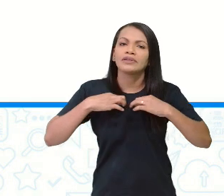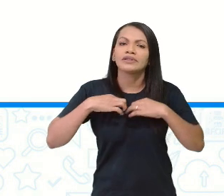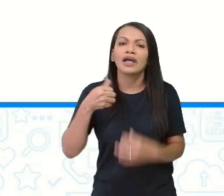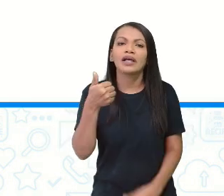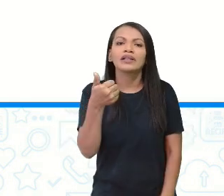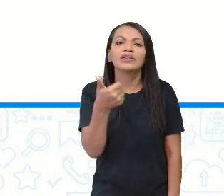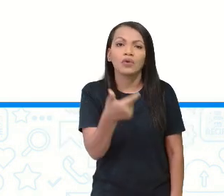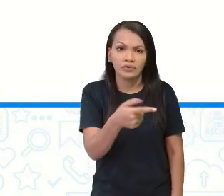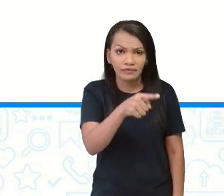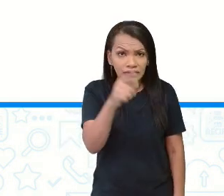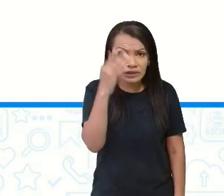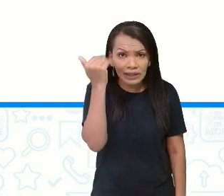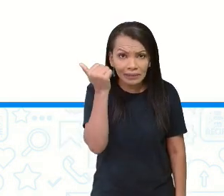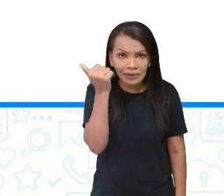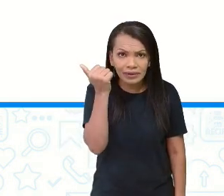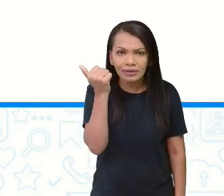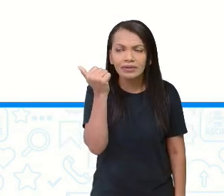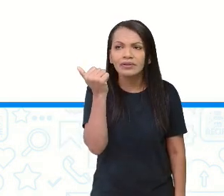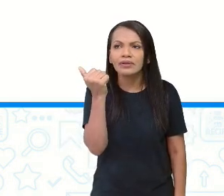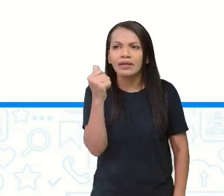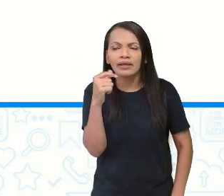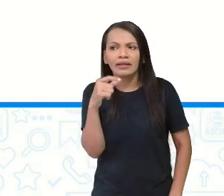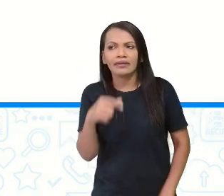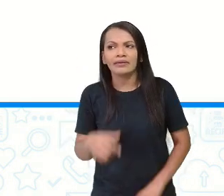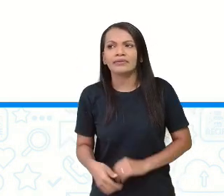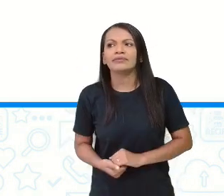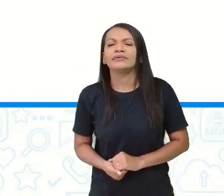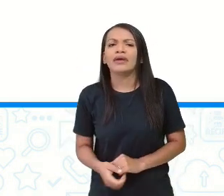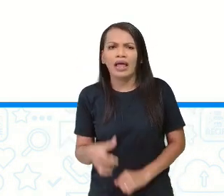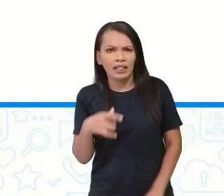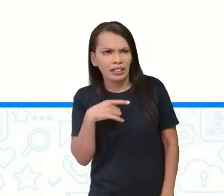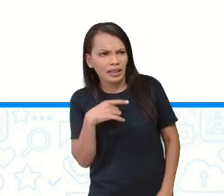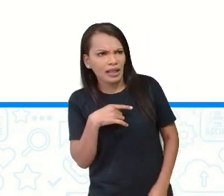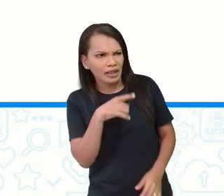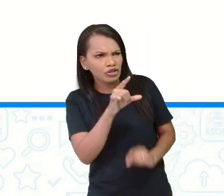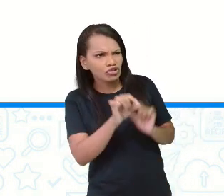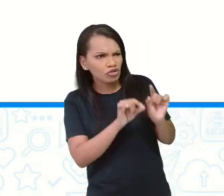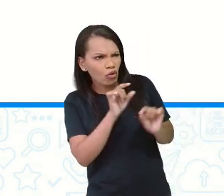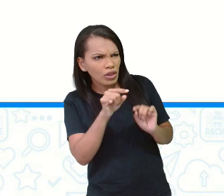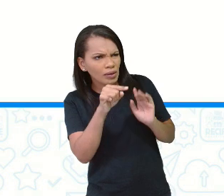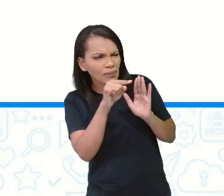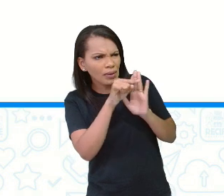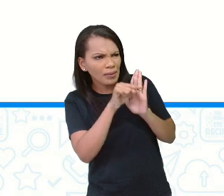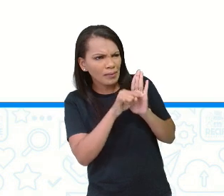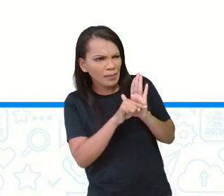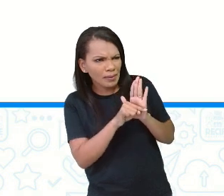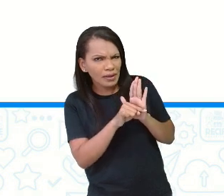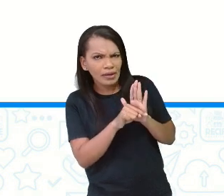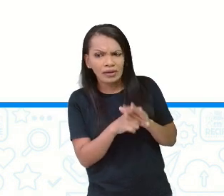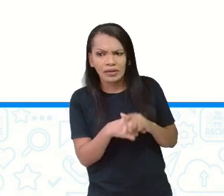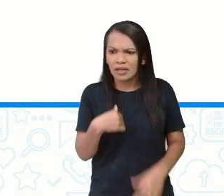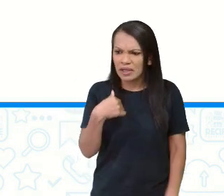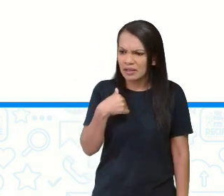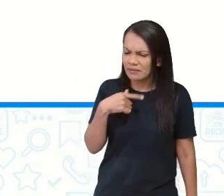camisa? Tem opções? Tem opções. Mas vocês nem sabem.